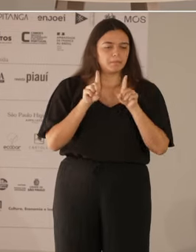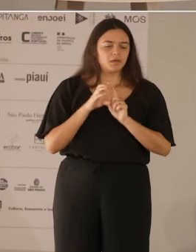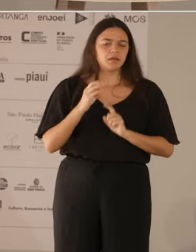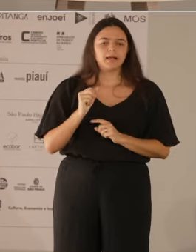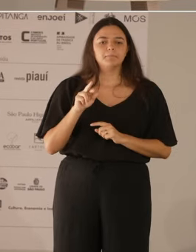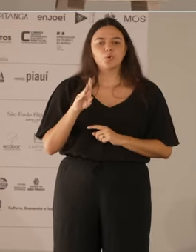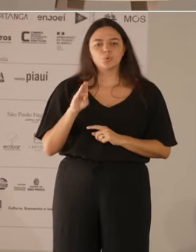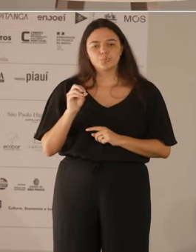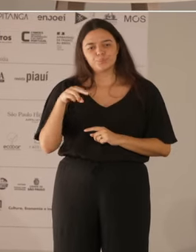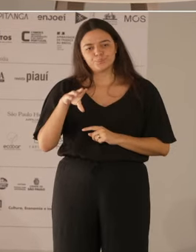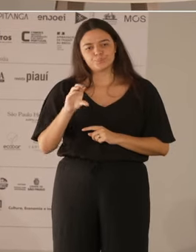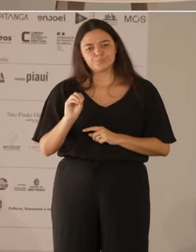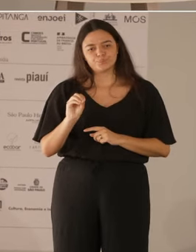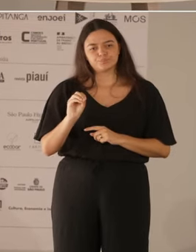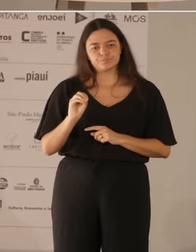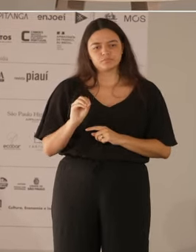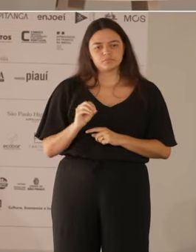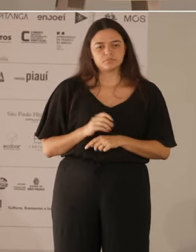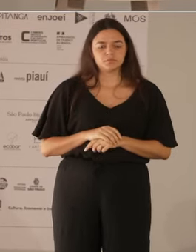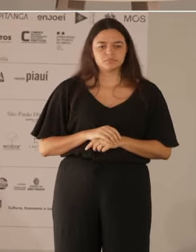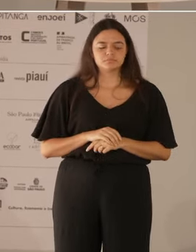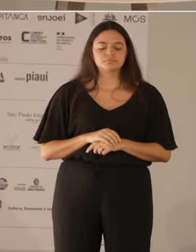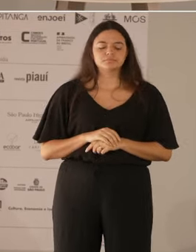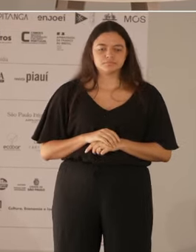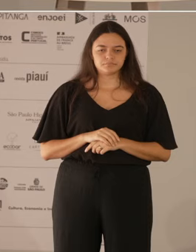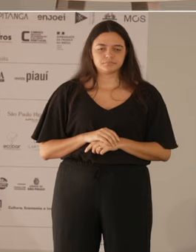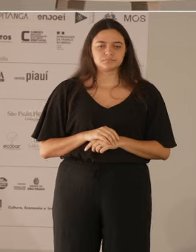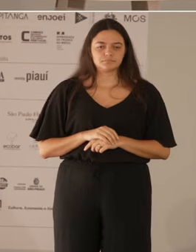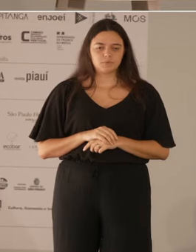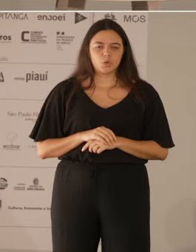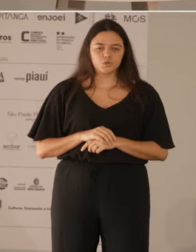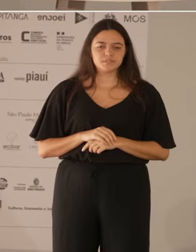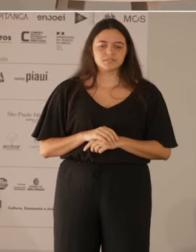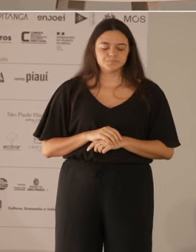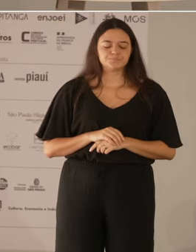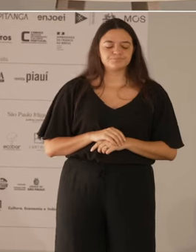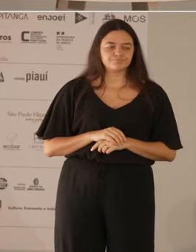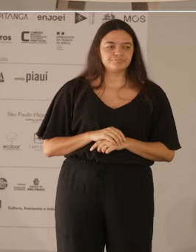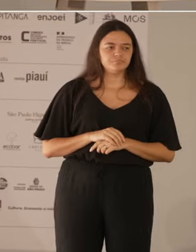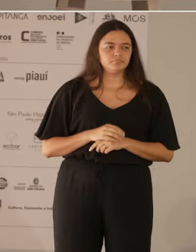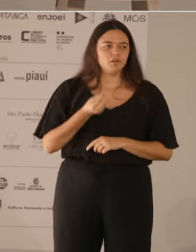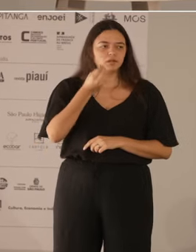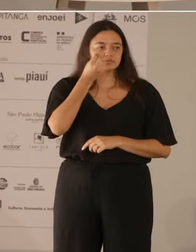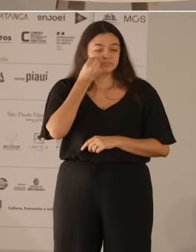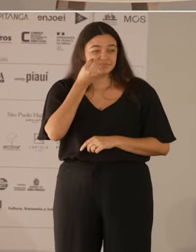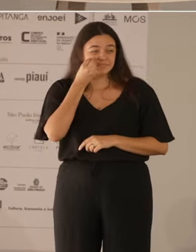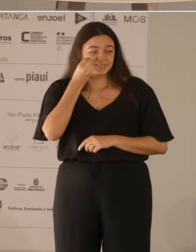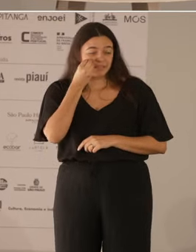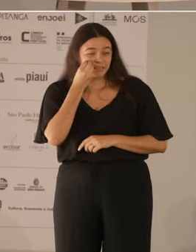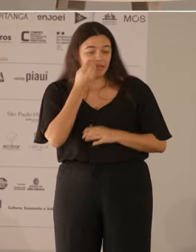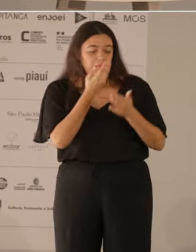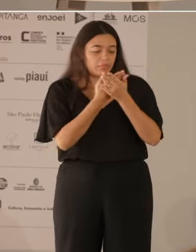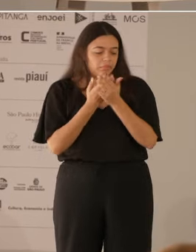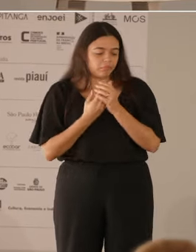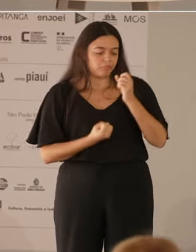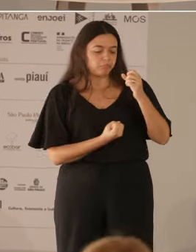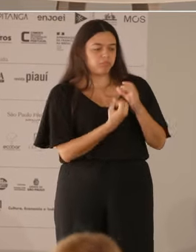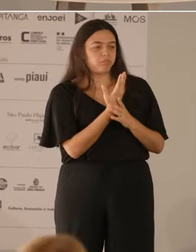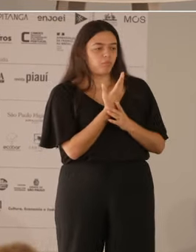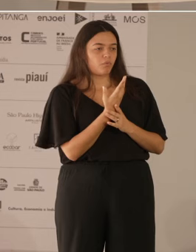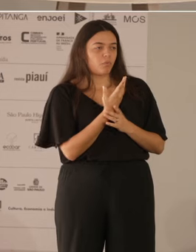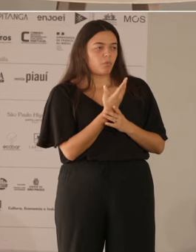na atmosfera, e, enfim, eu... tentando sair da dimensão geológica desse debate, eu tendo a